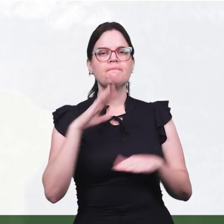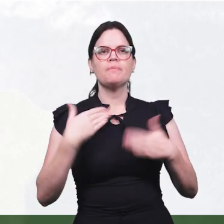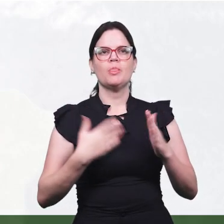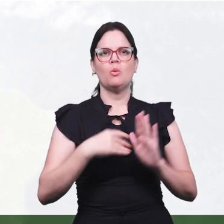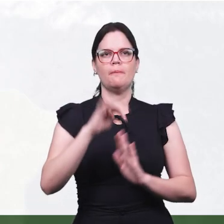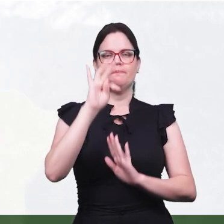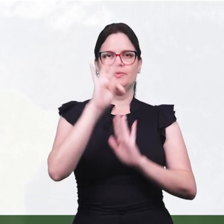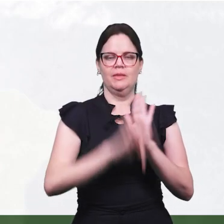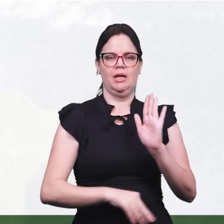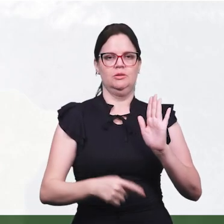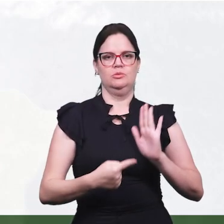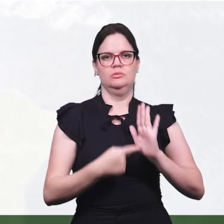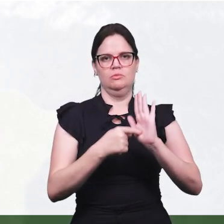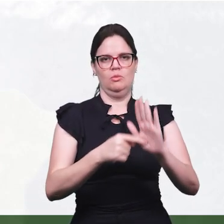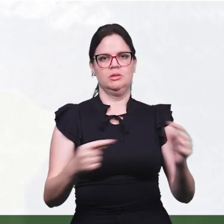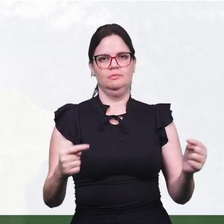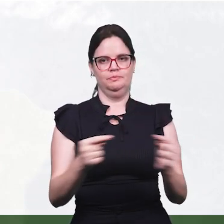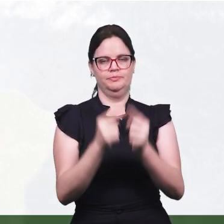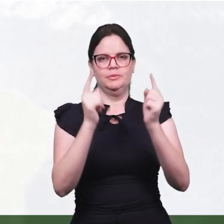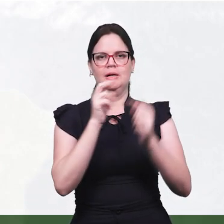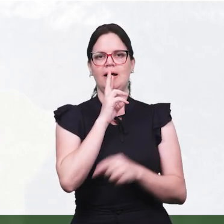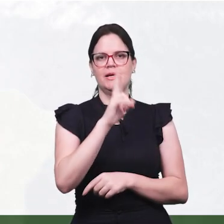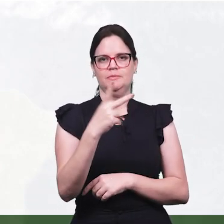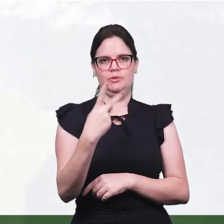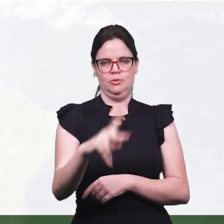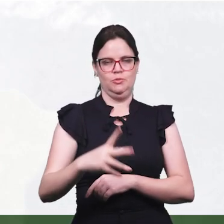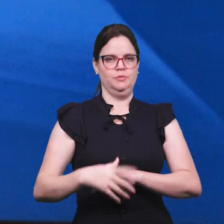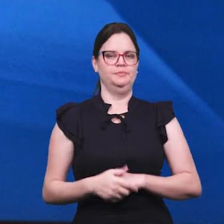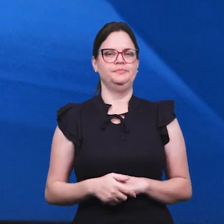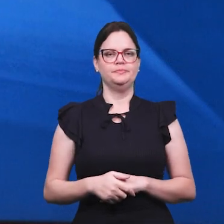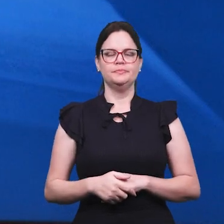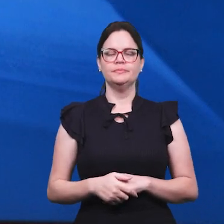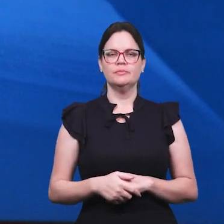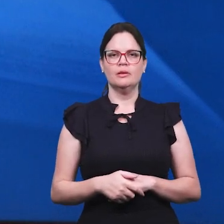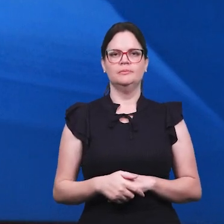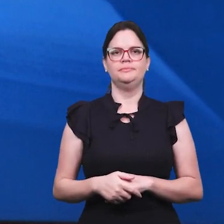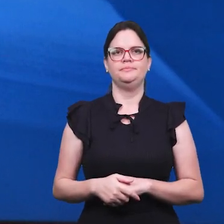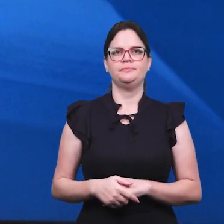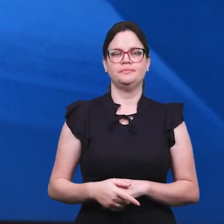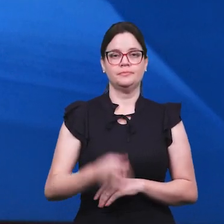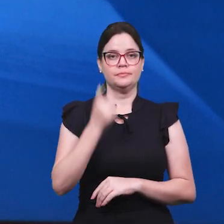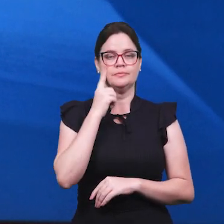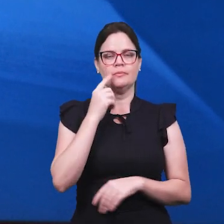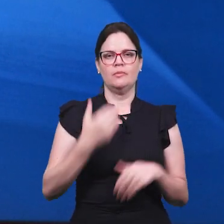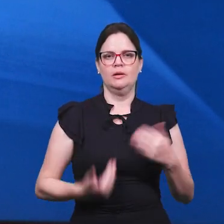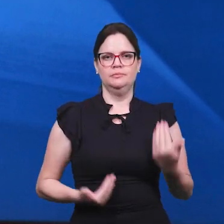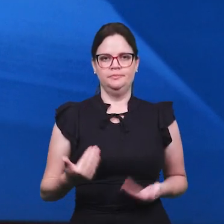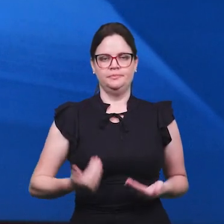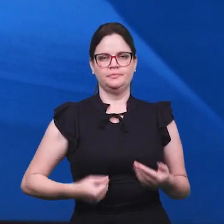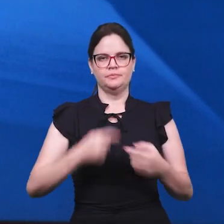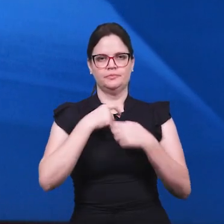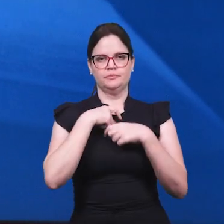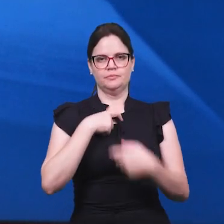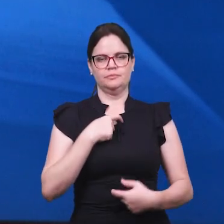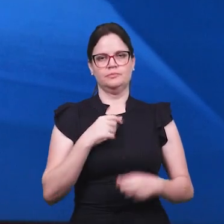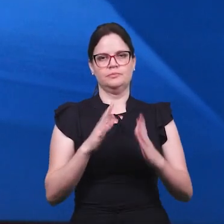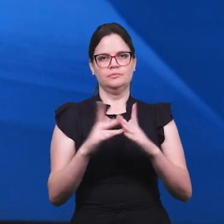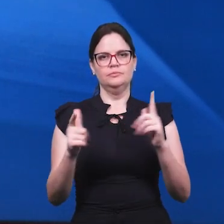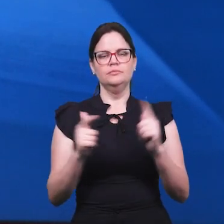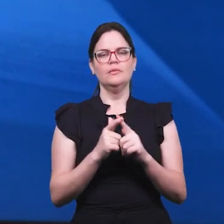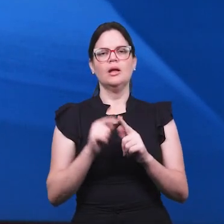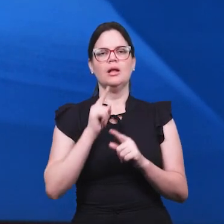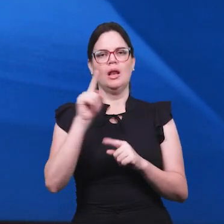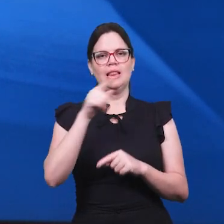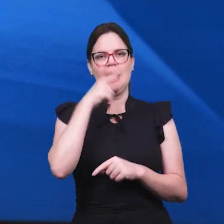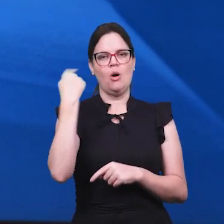os textos que comprovam sua resposta. Vamos então à resposta que nos será dada por um irmão nosso, ele é obreiro de uma igreja